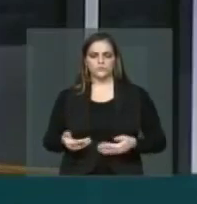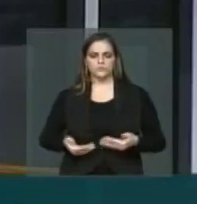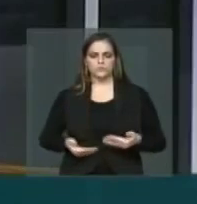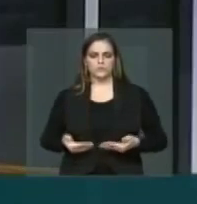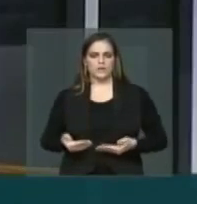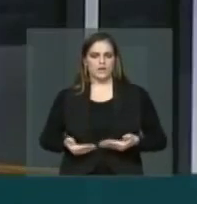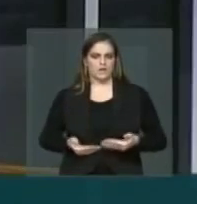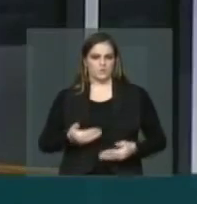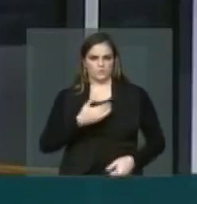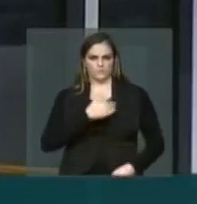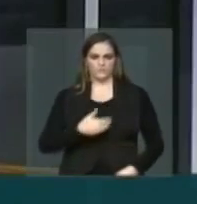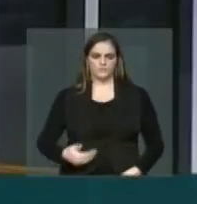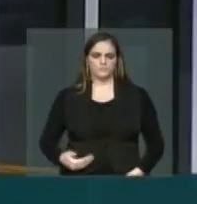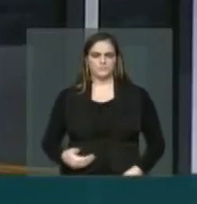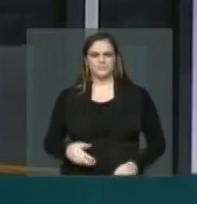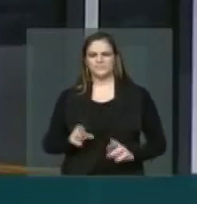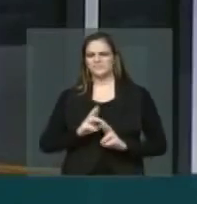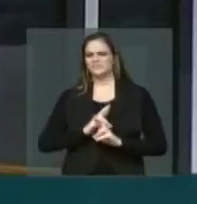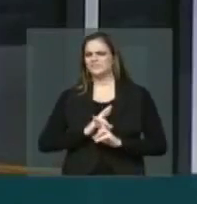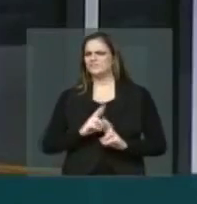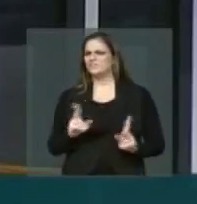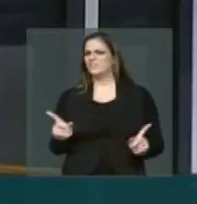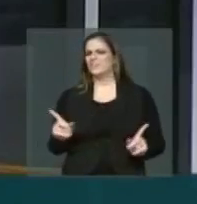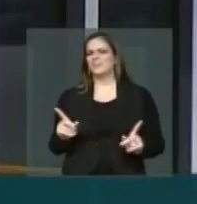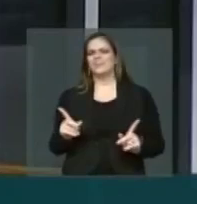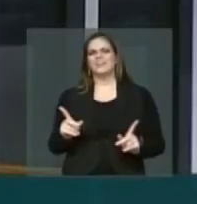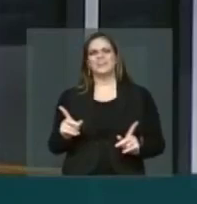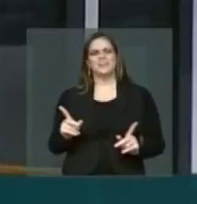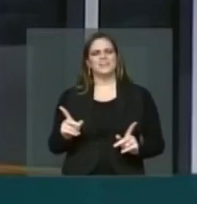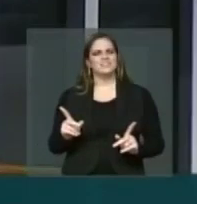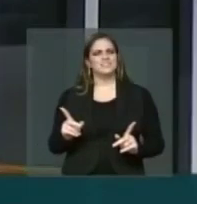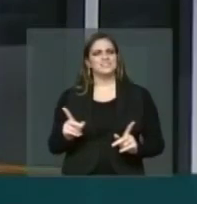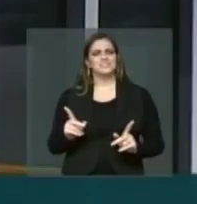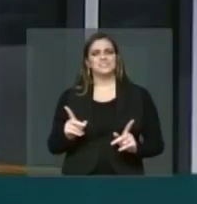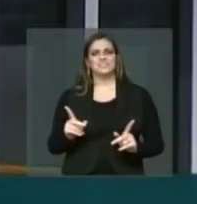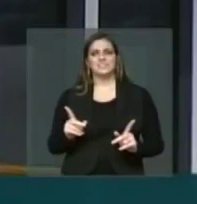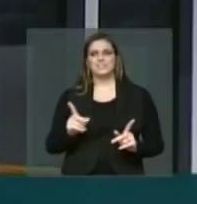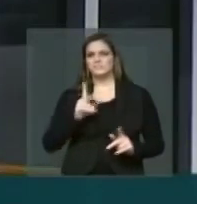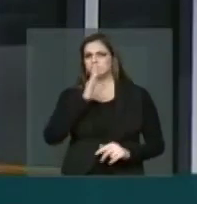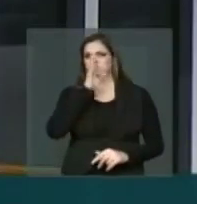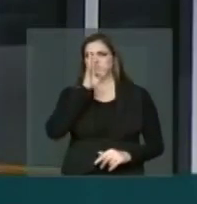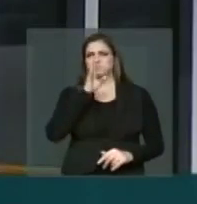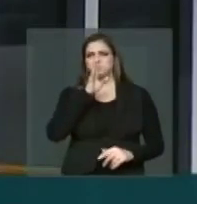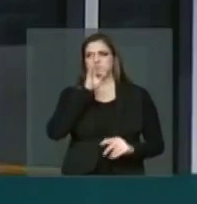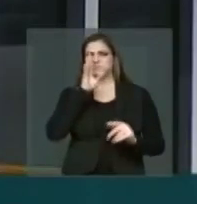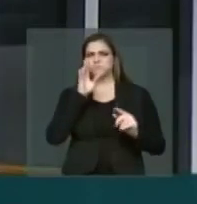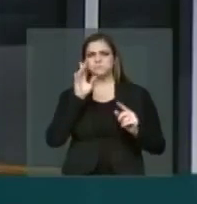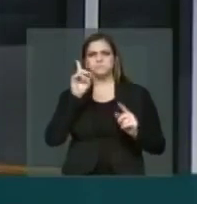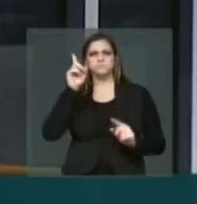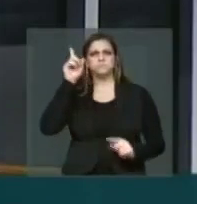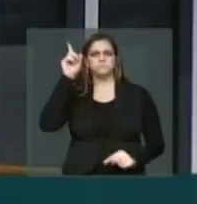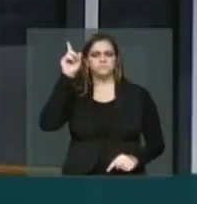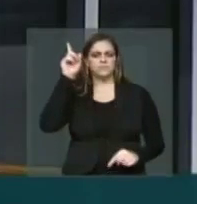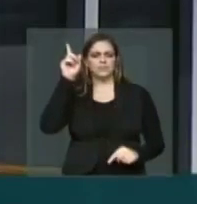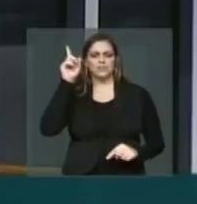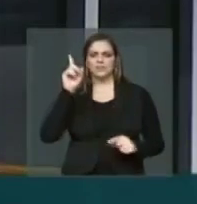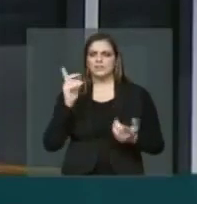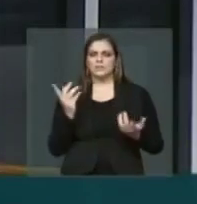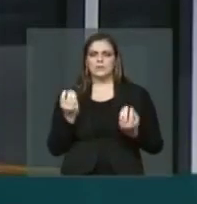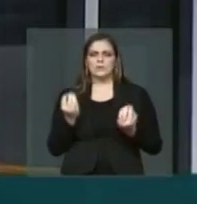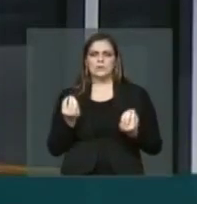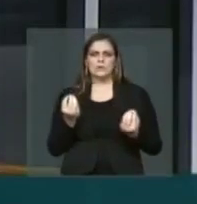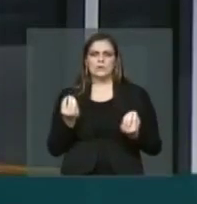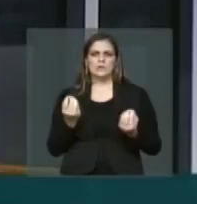funcionários públicos. A diferença é muito absurda. Mostra como que as